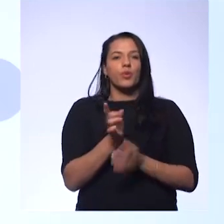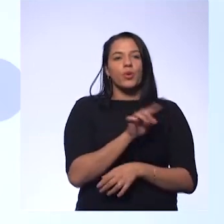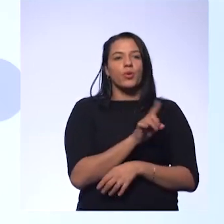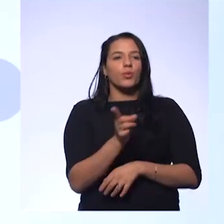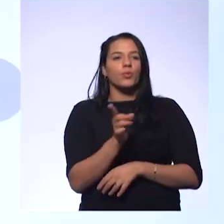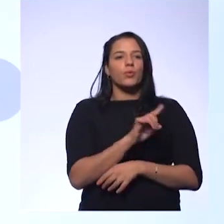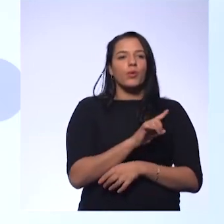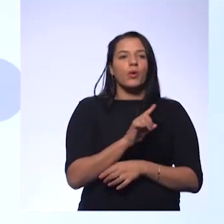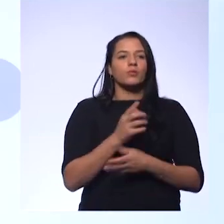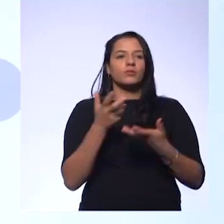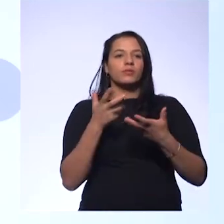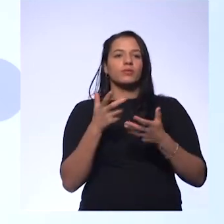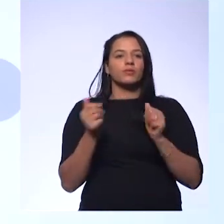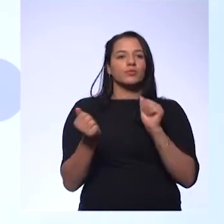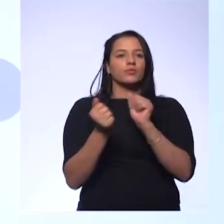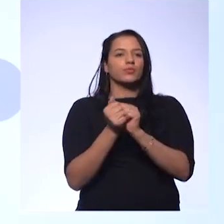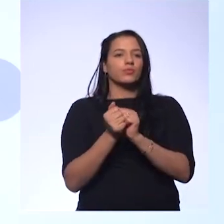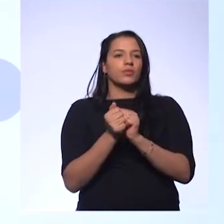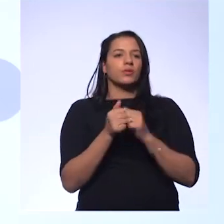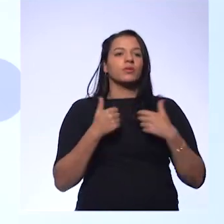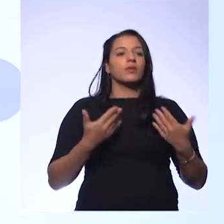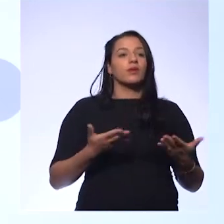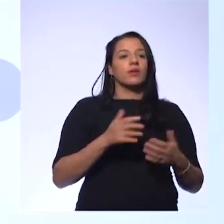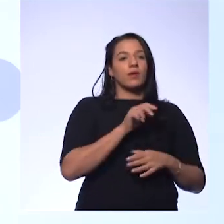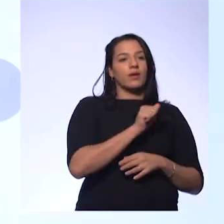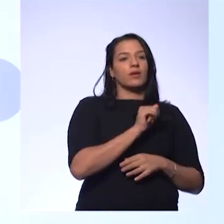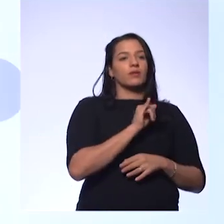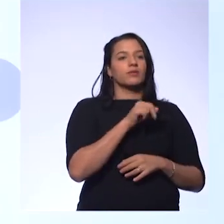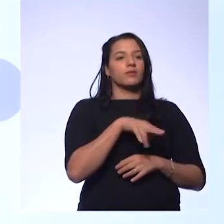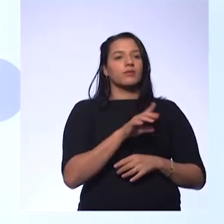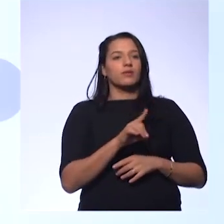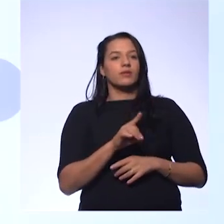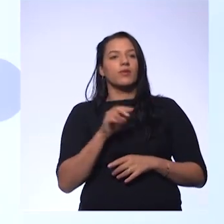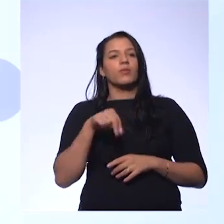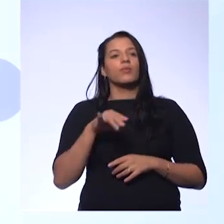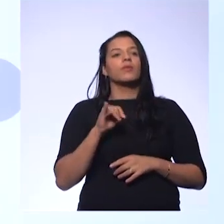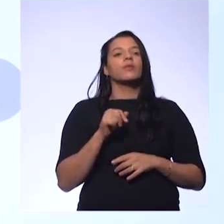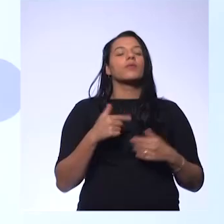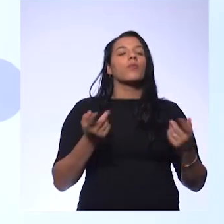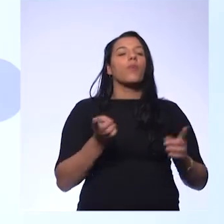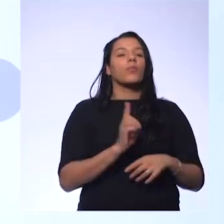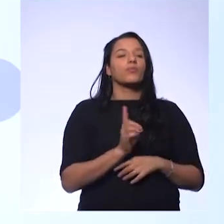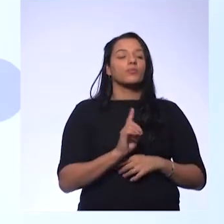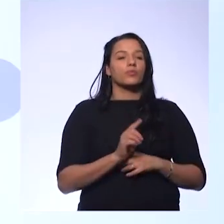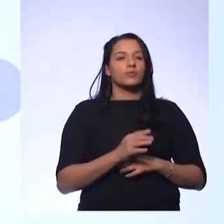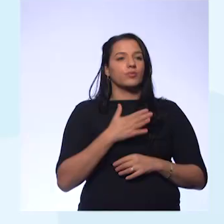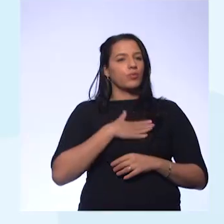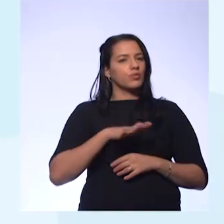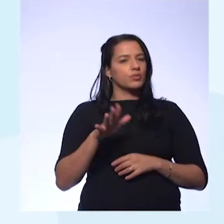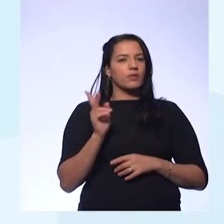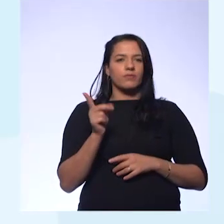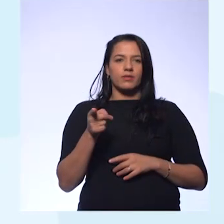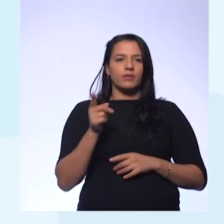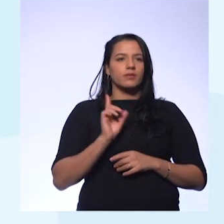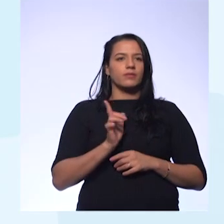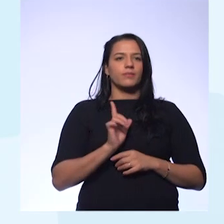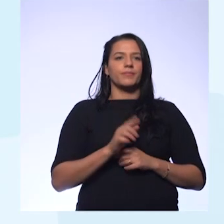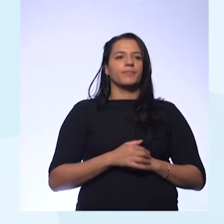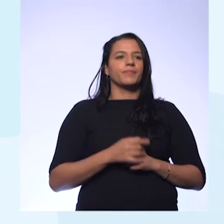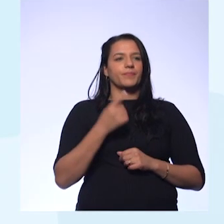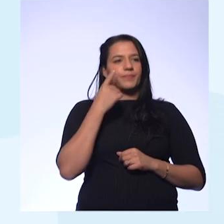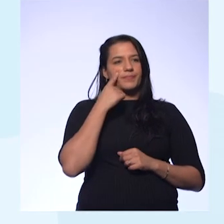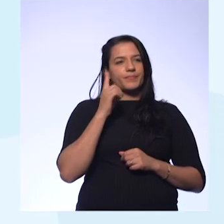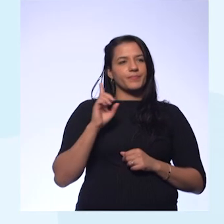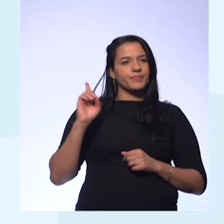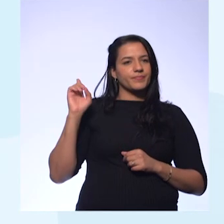poder político do Getúlio Vargas? Será que foi a AIB ou será que foi a ANL? Os dois não gostavam do Vargas. Vamos dar uma olhadinha aí na tela,